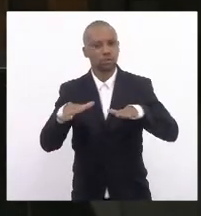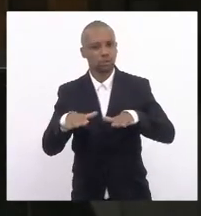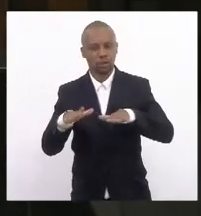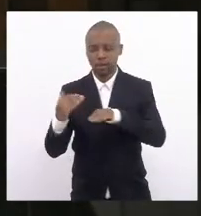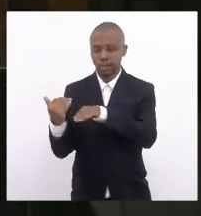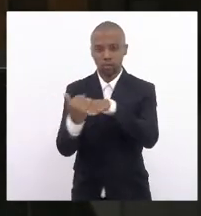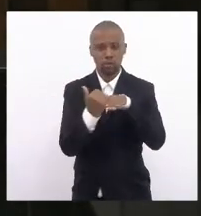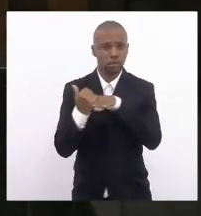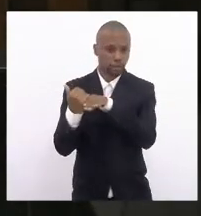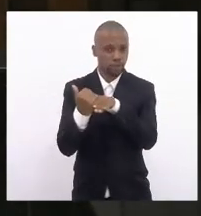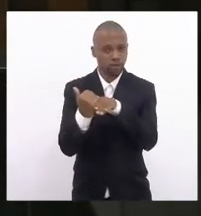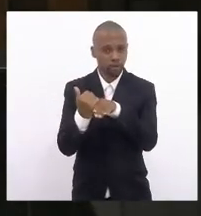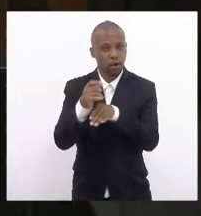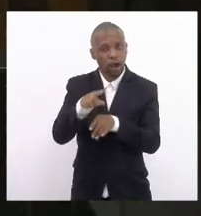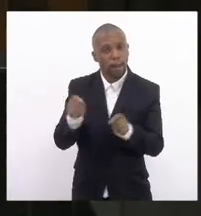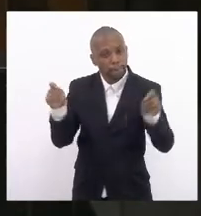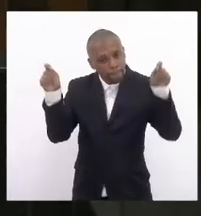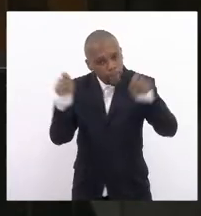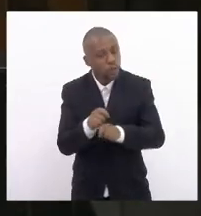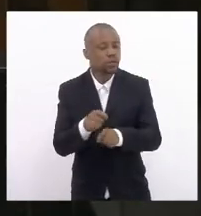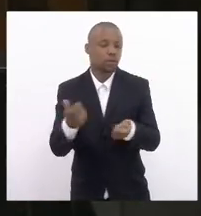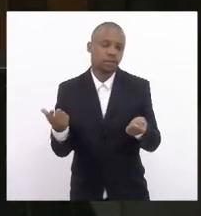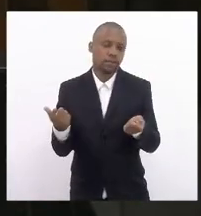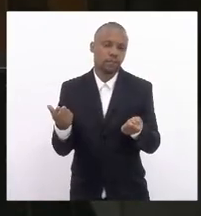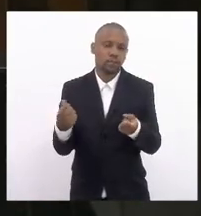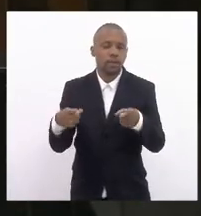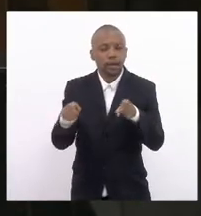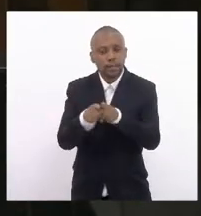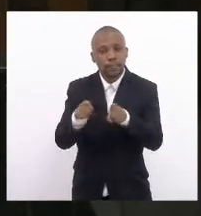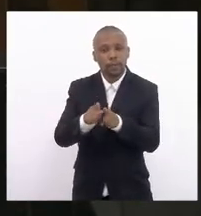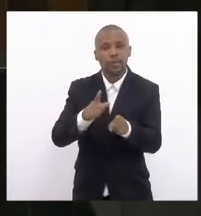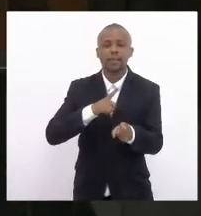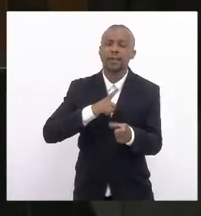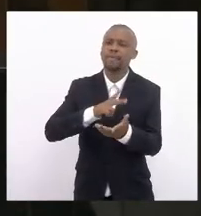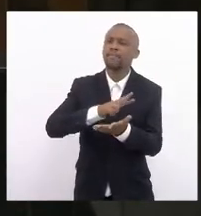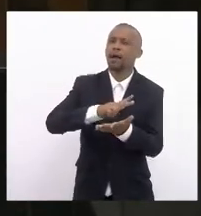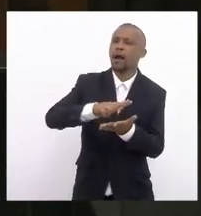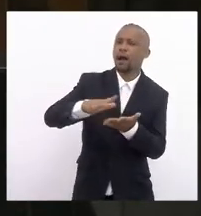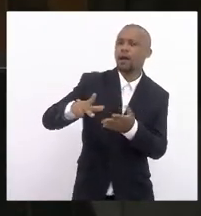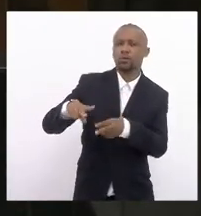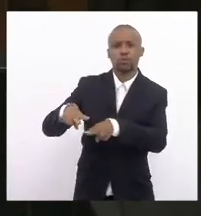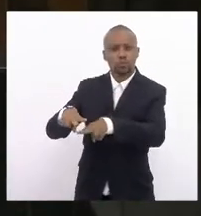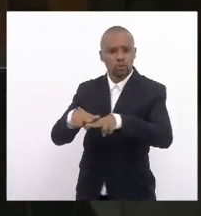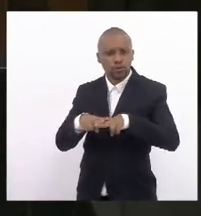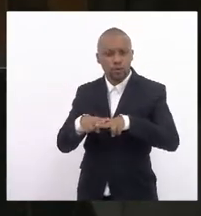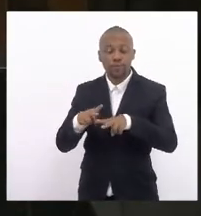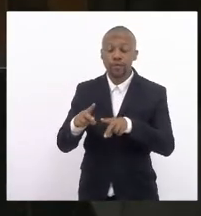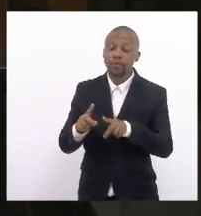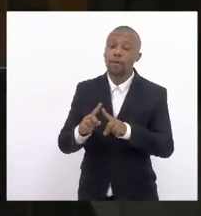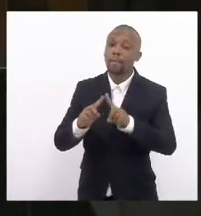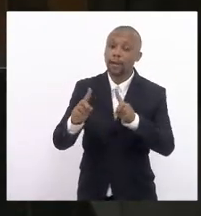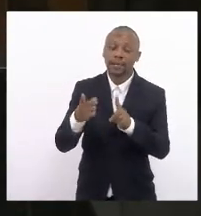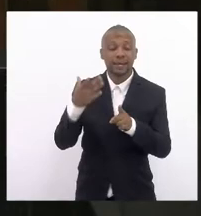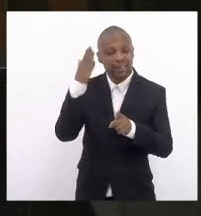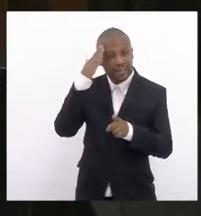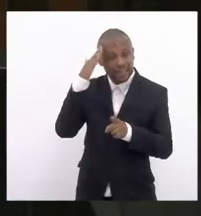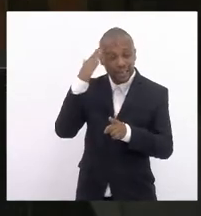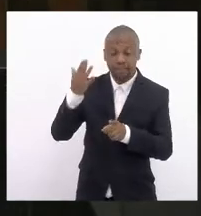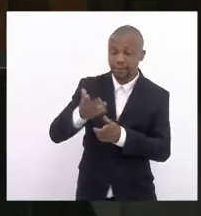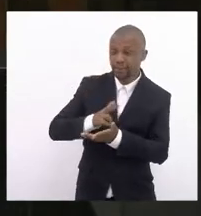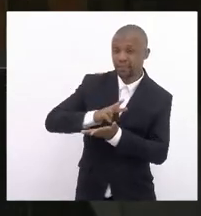que é possível, deputado, e é possível, dentre outras razões, porque apesar de todas as dificuldades que o Rio de Janeiro